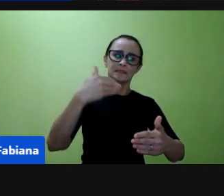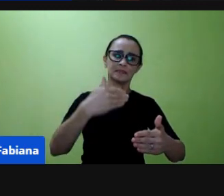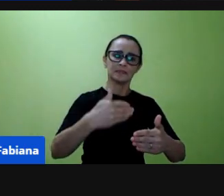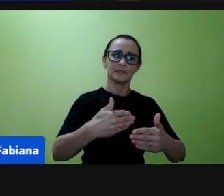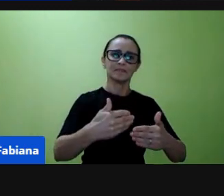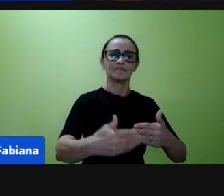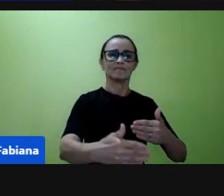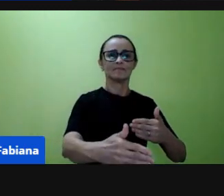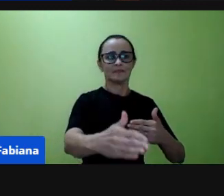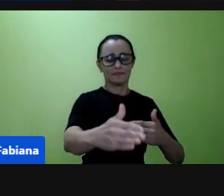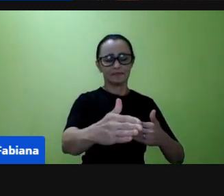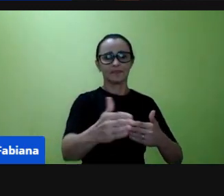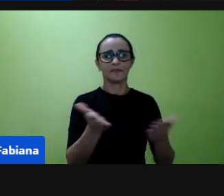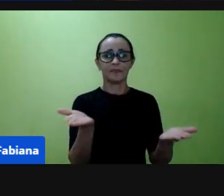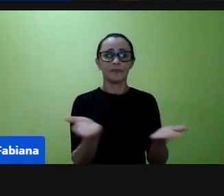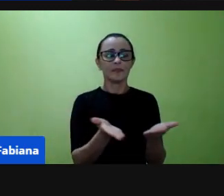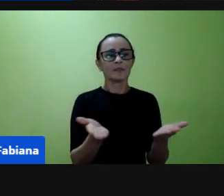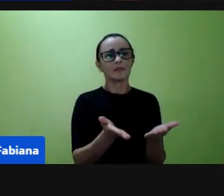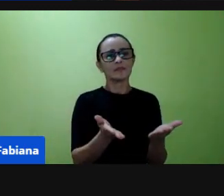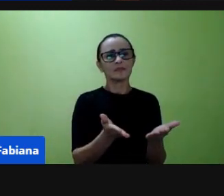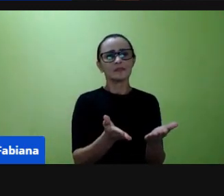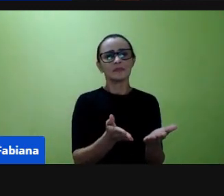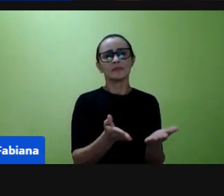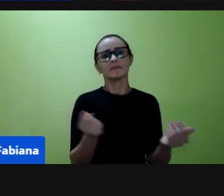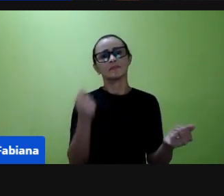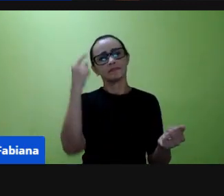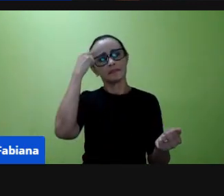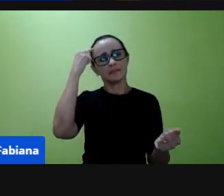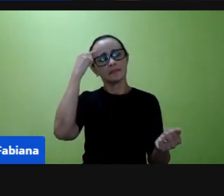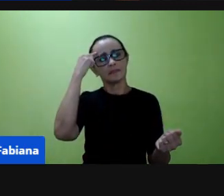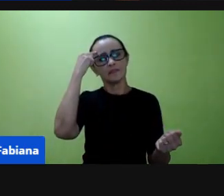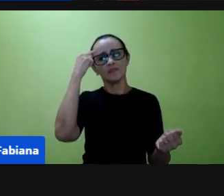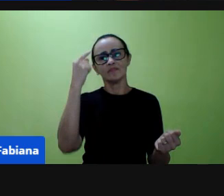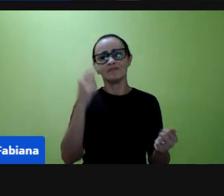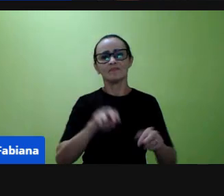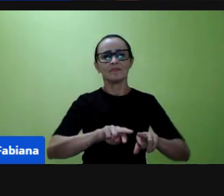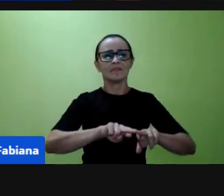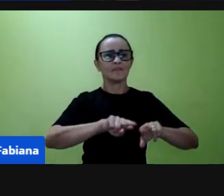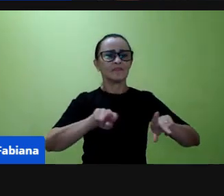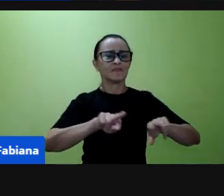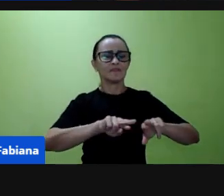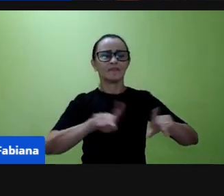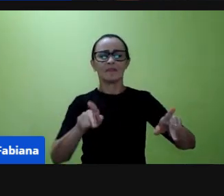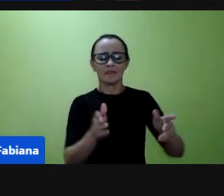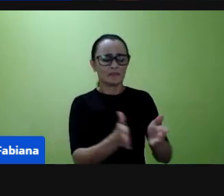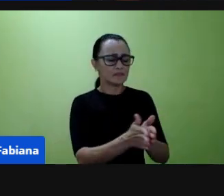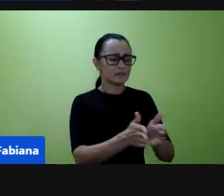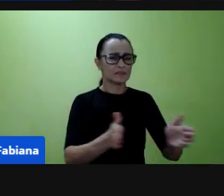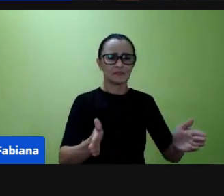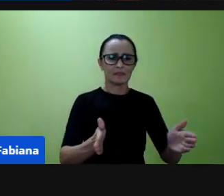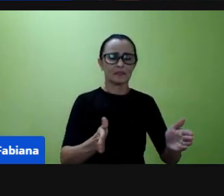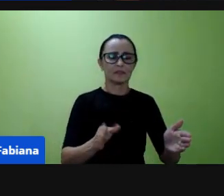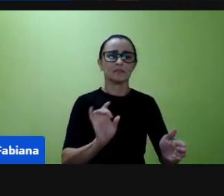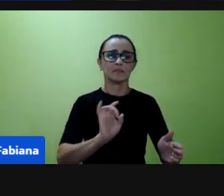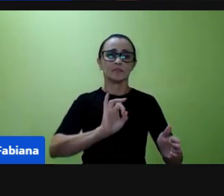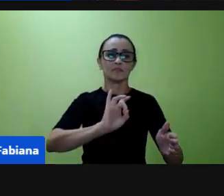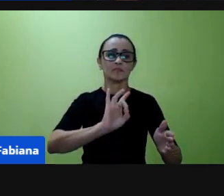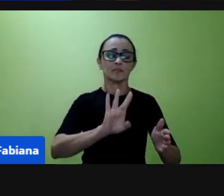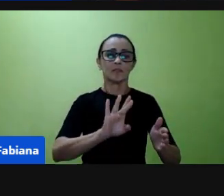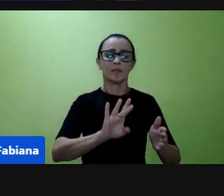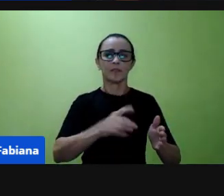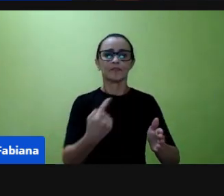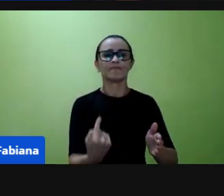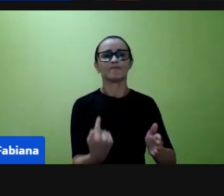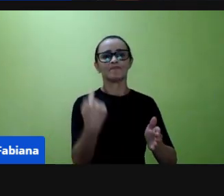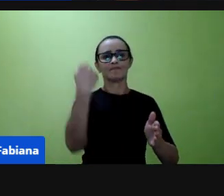multiplicidade de temporalidades. A gente não está pensando só no tempo histórico ou no tempo dos processos históricos, né, vamos pensar